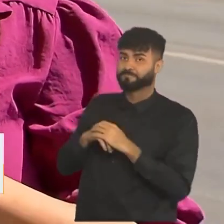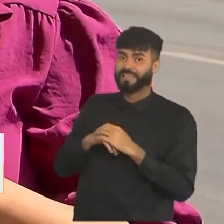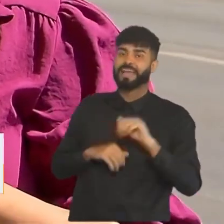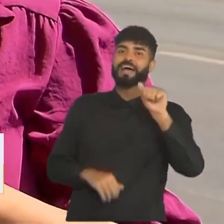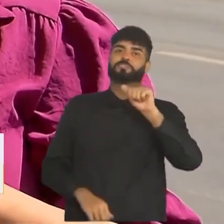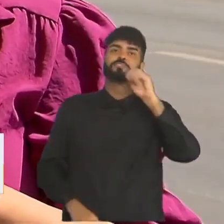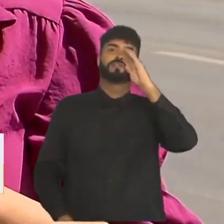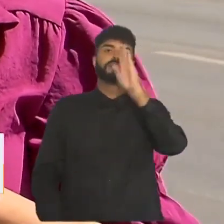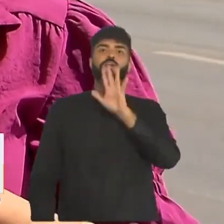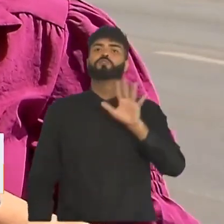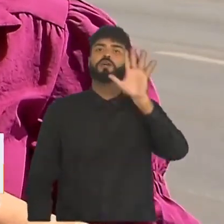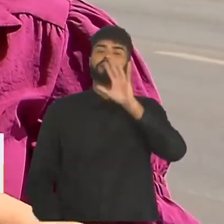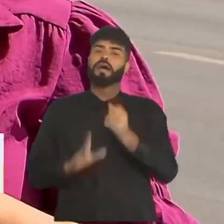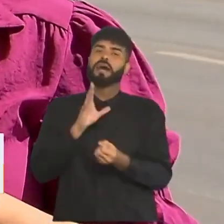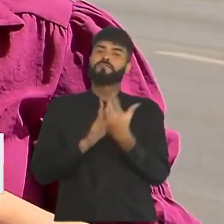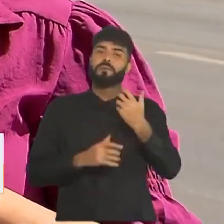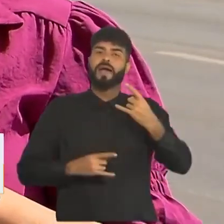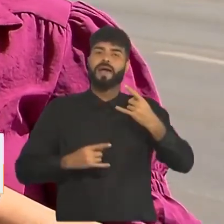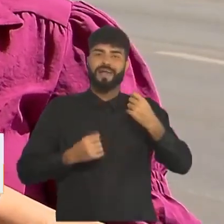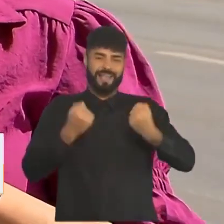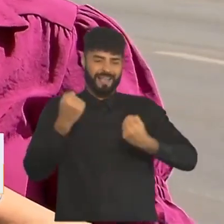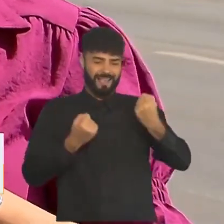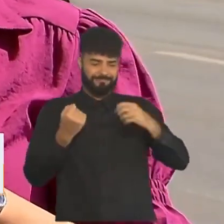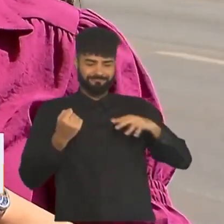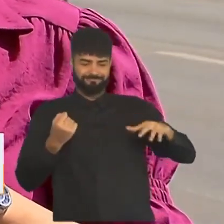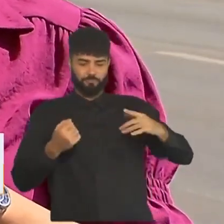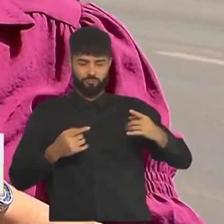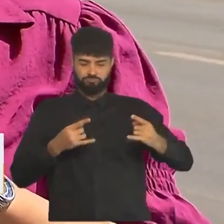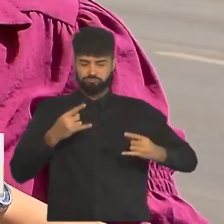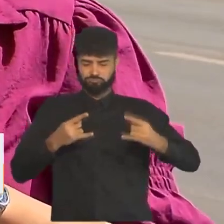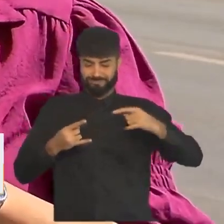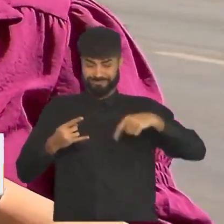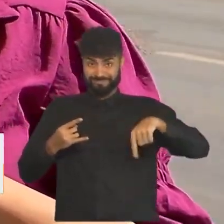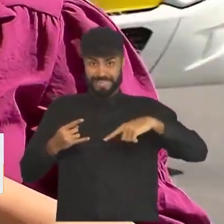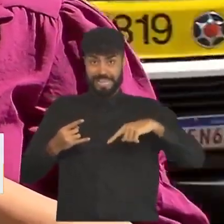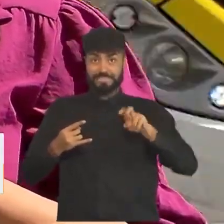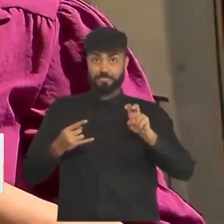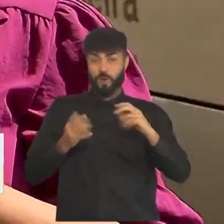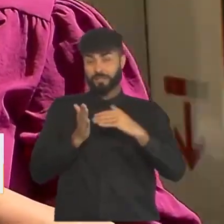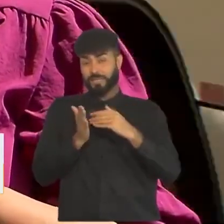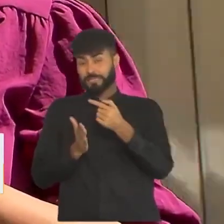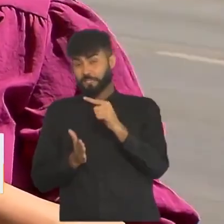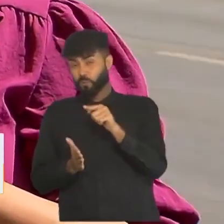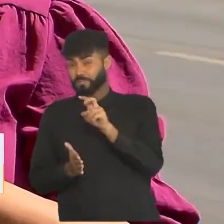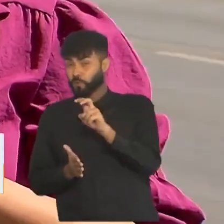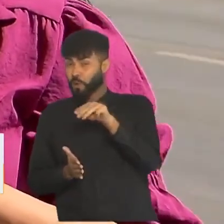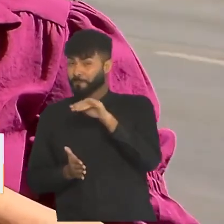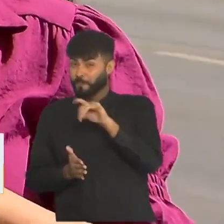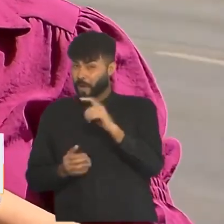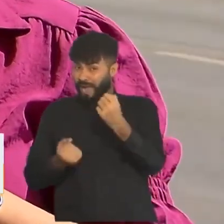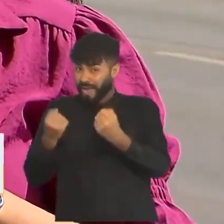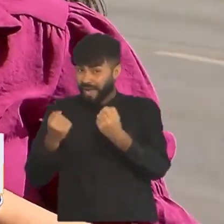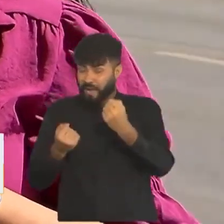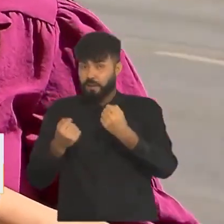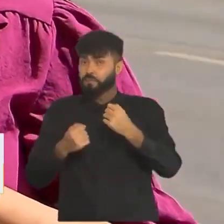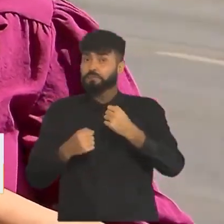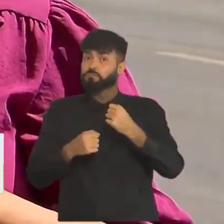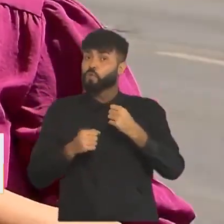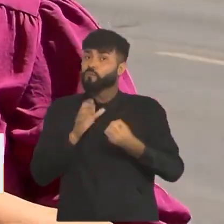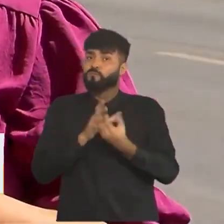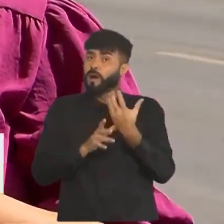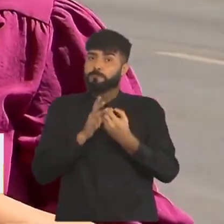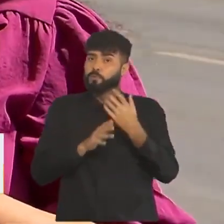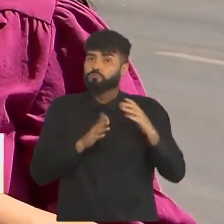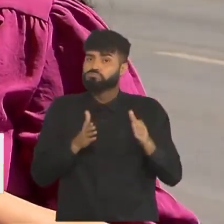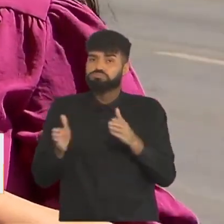Nacional dos Fabricantes de Veículos Automotores, entre 5 e 7 milhões e 500 mil carros deixaram de ser fabricados